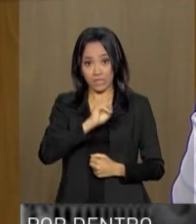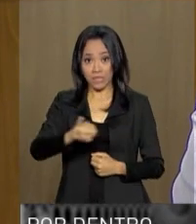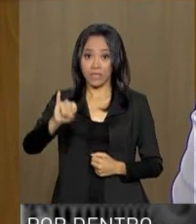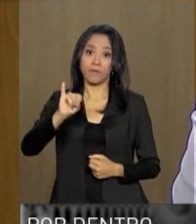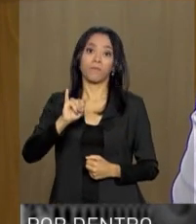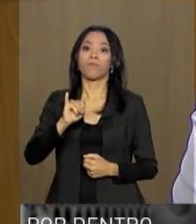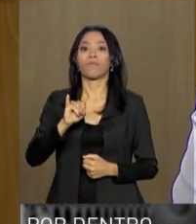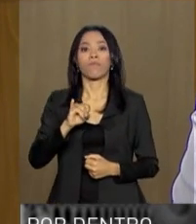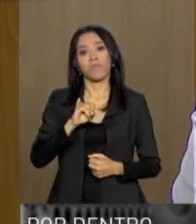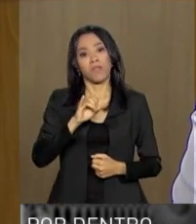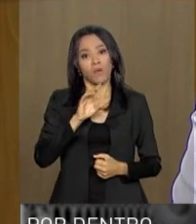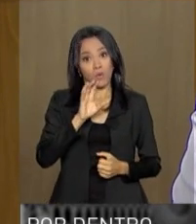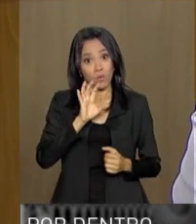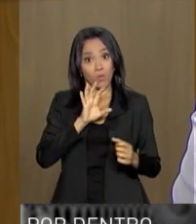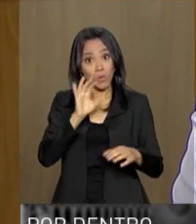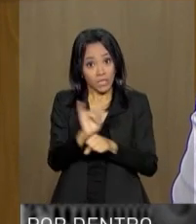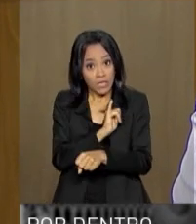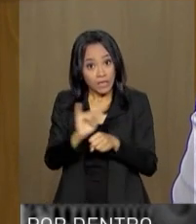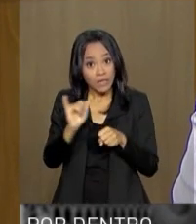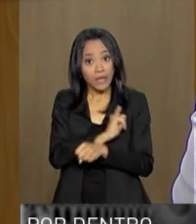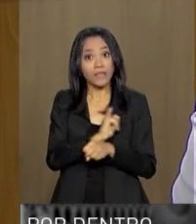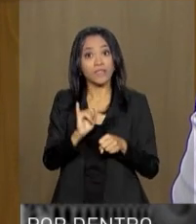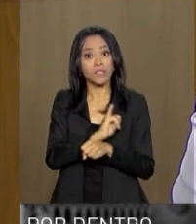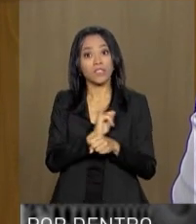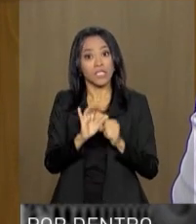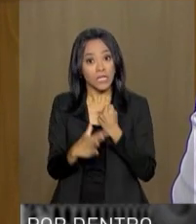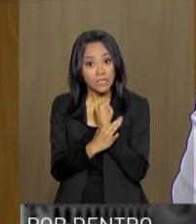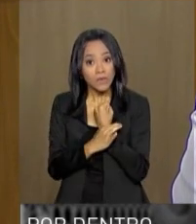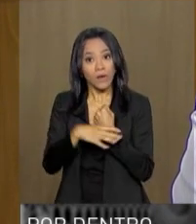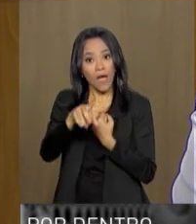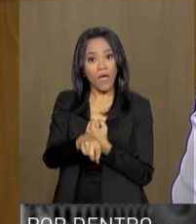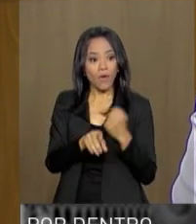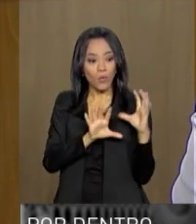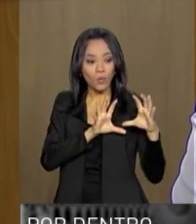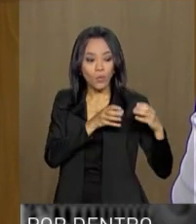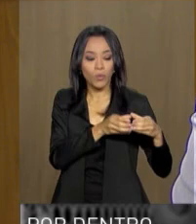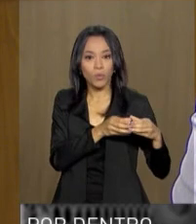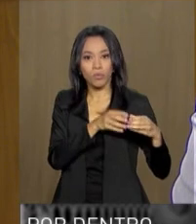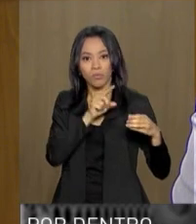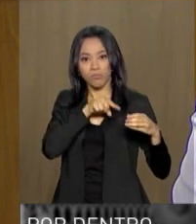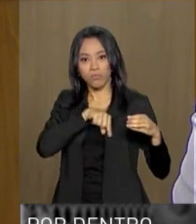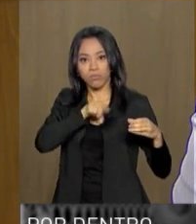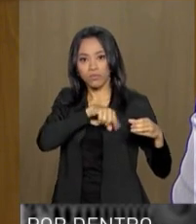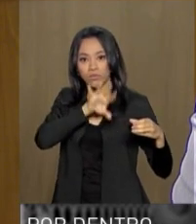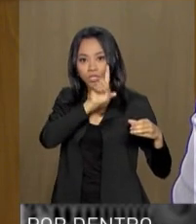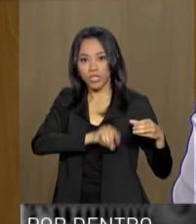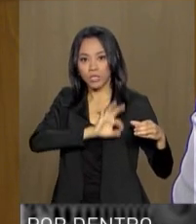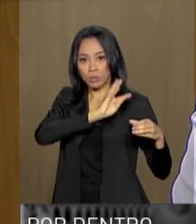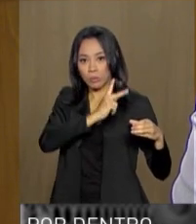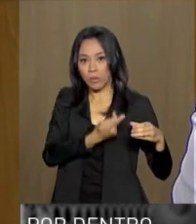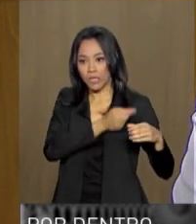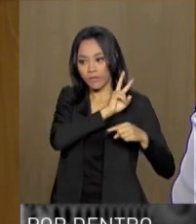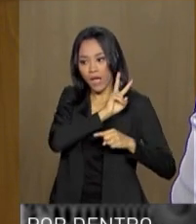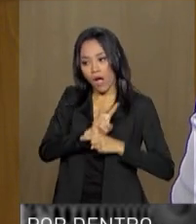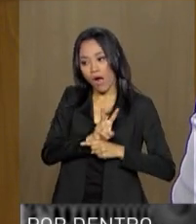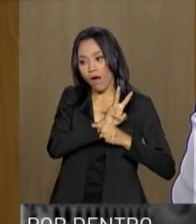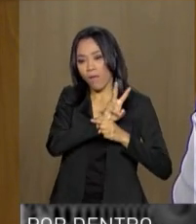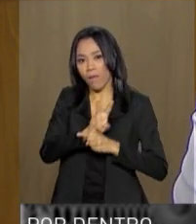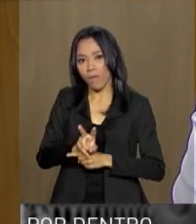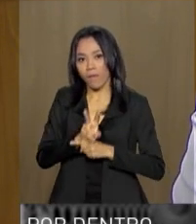é em que realmente órgãos responsáveis se façam parte de uma